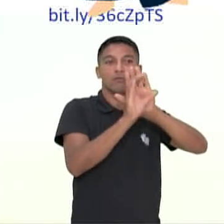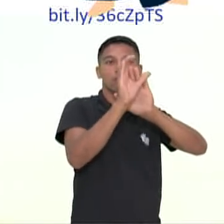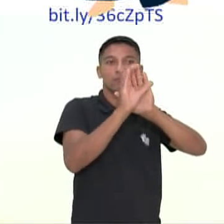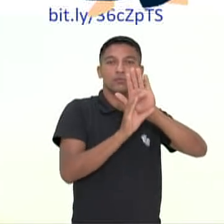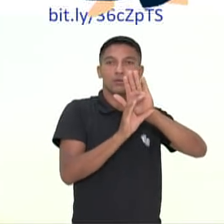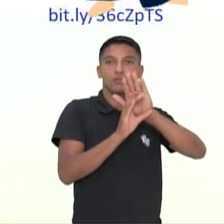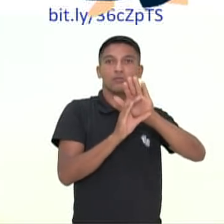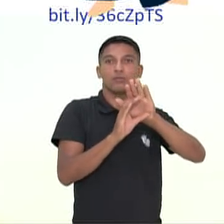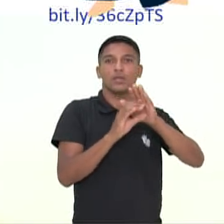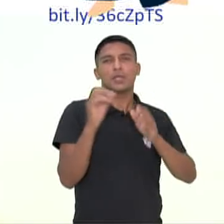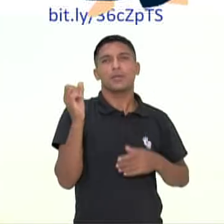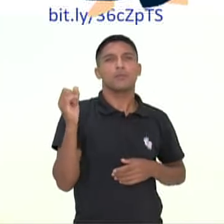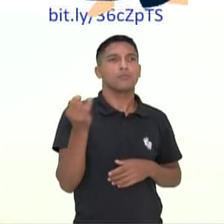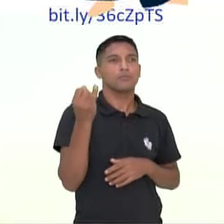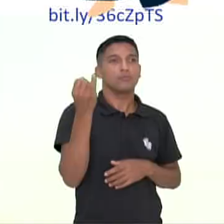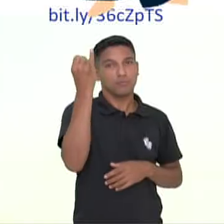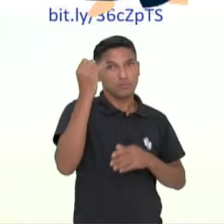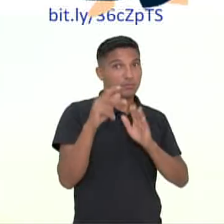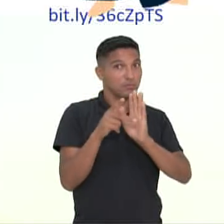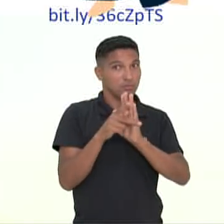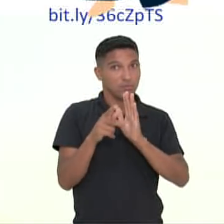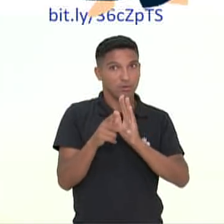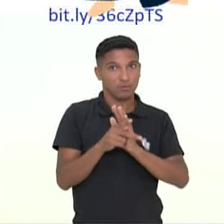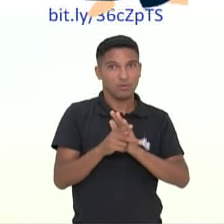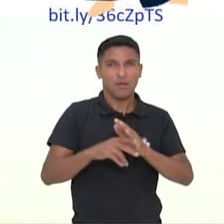fundamental do Aikido?